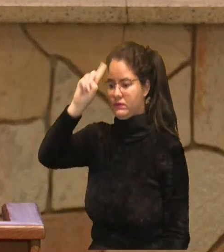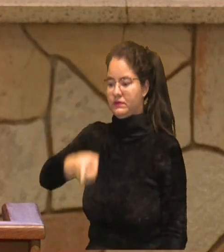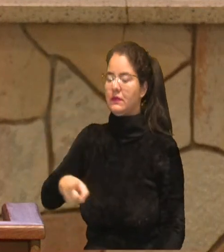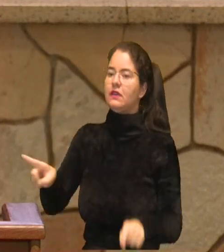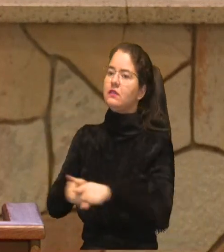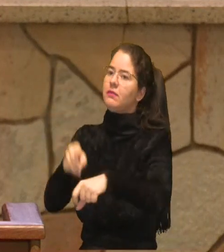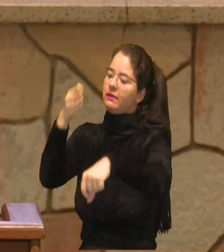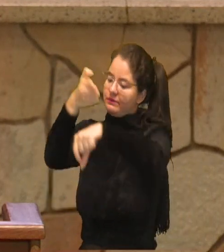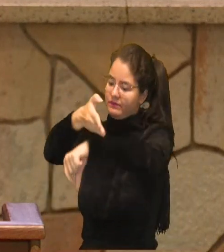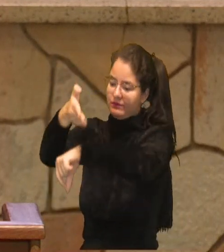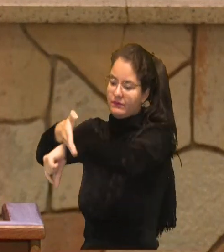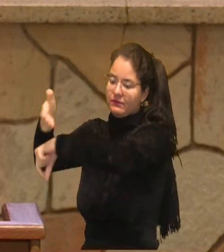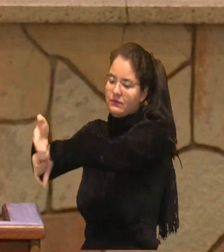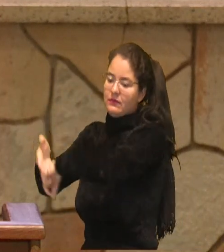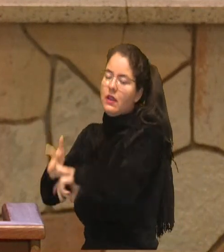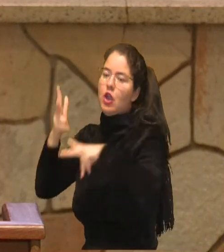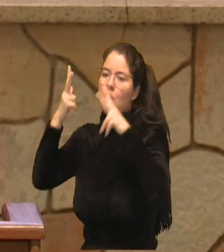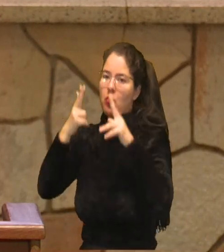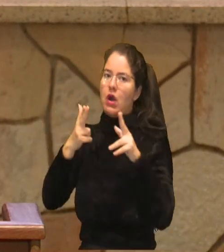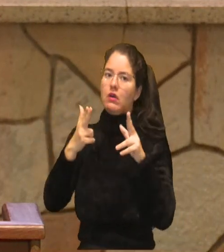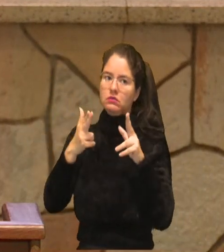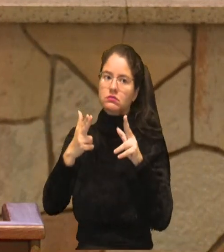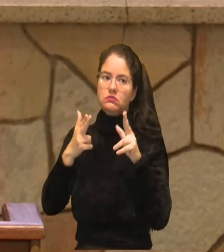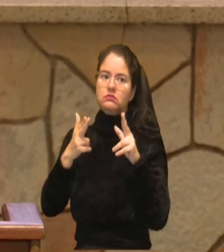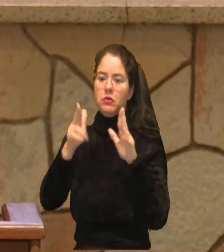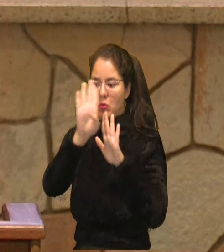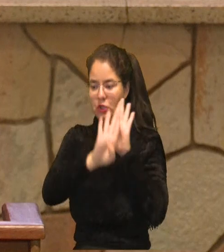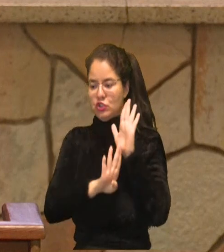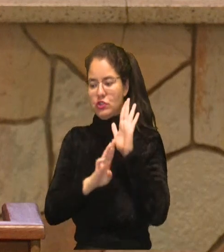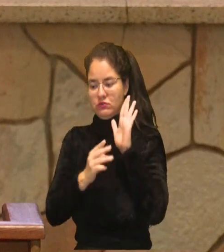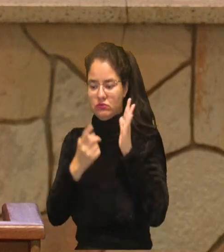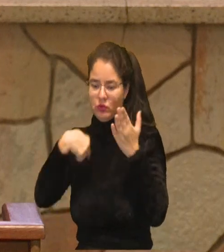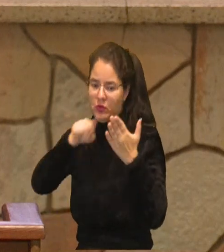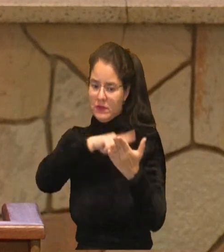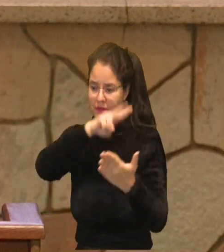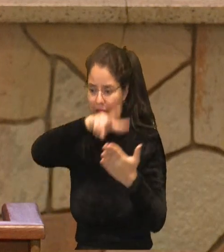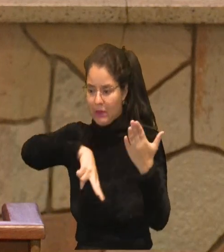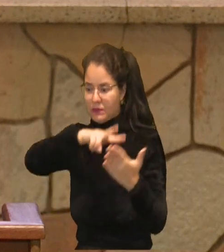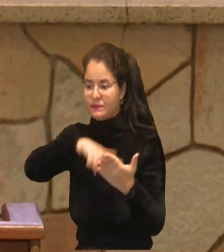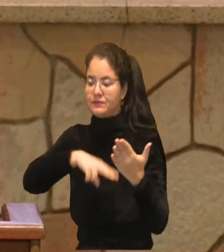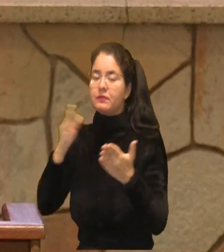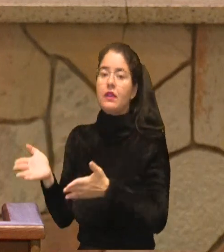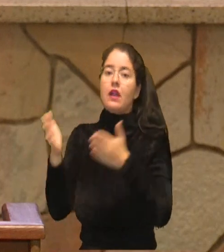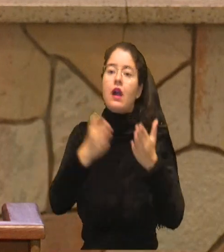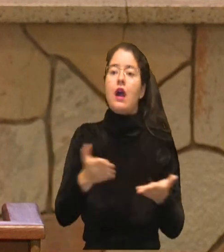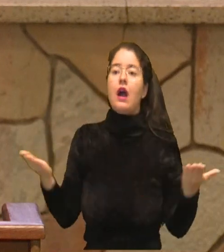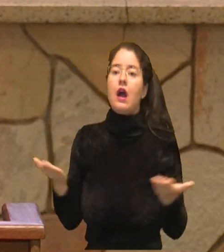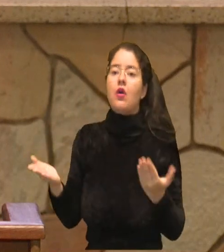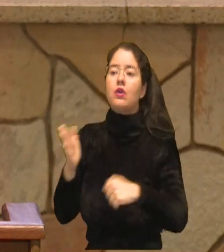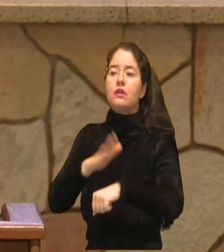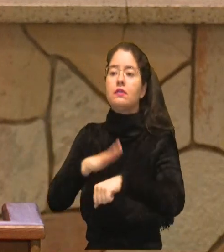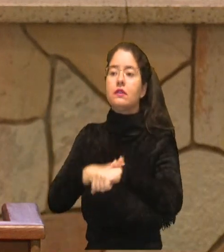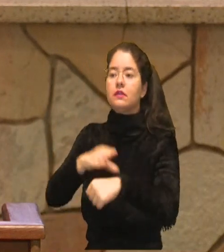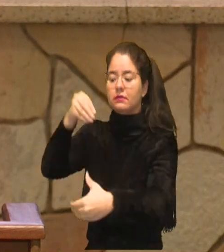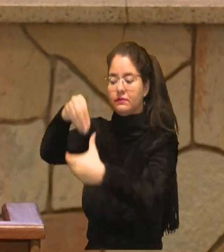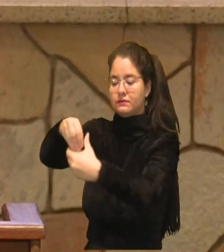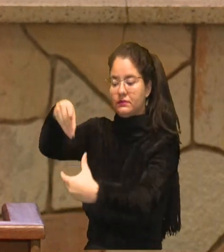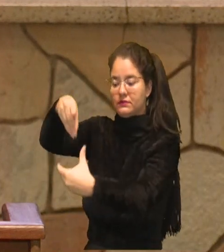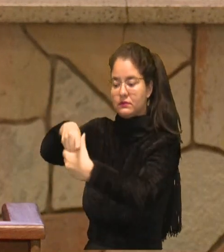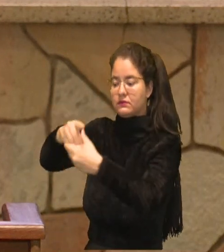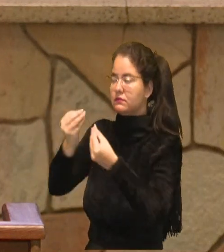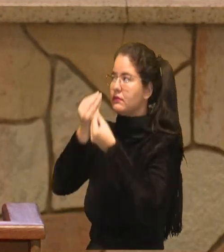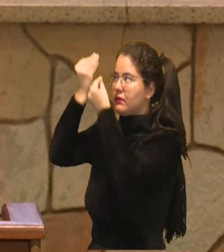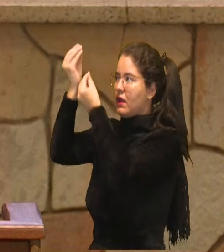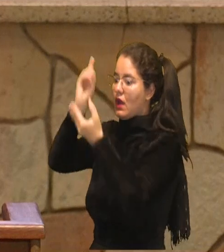como diz a nossa divisa. Muito bem, nós queremos nesse tempo agora dedicar dízimos e ofertas ao